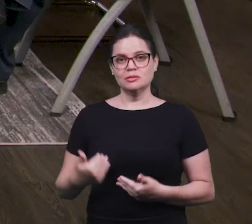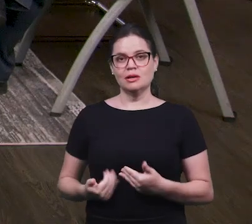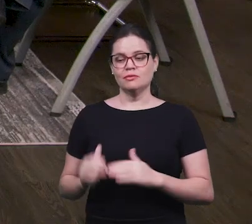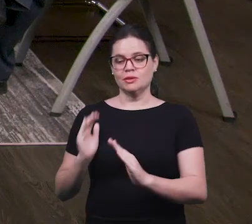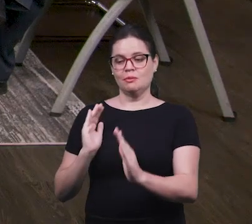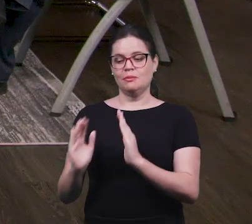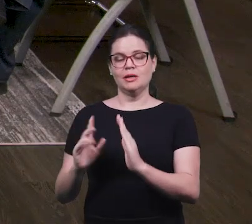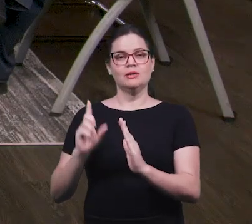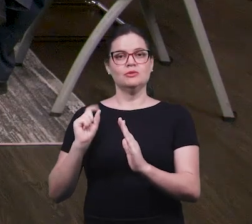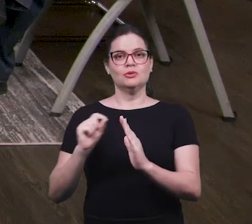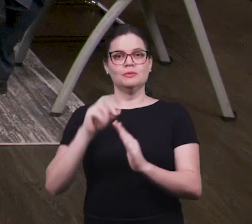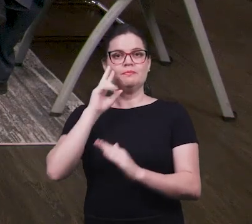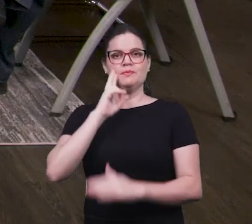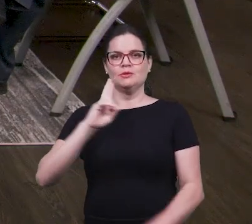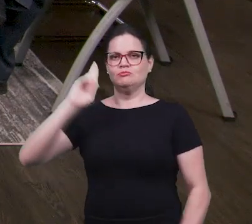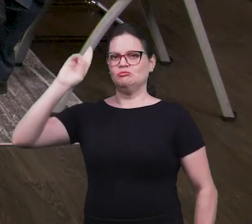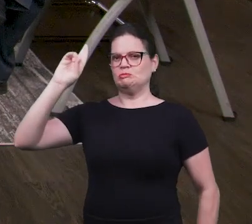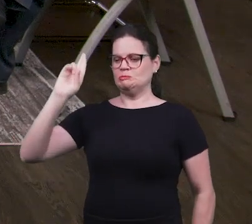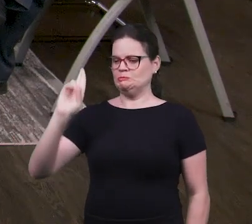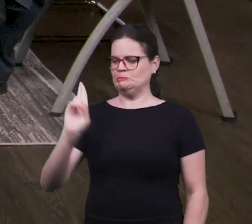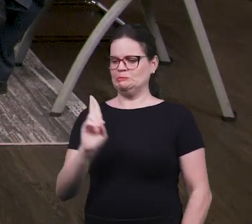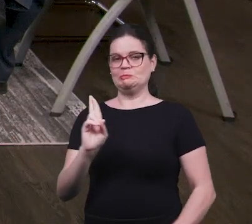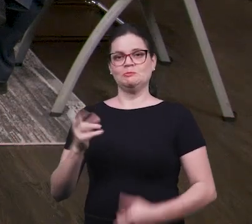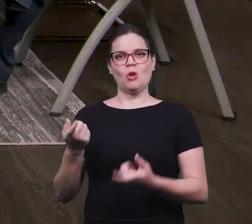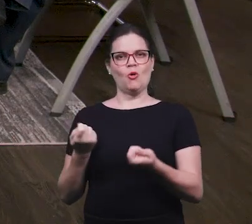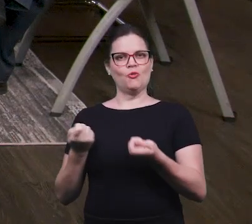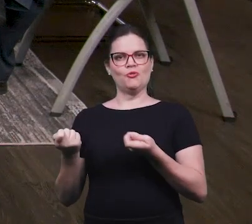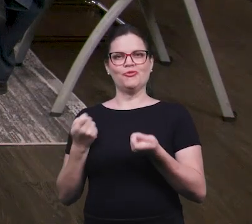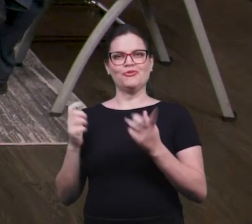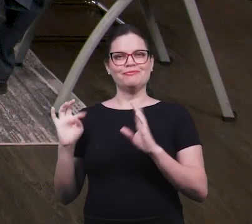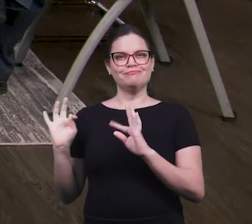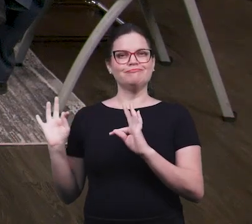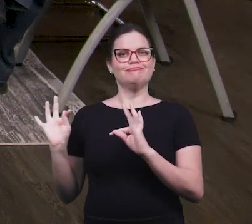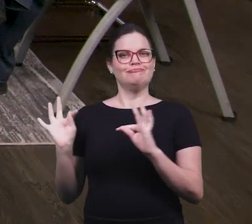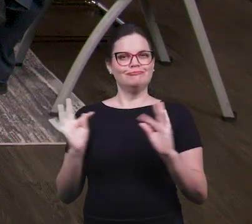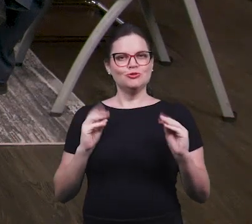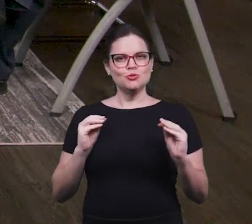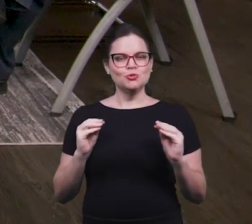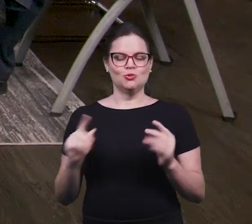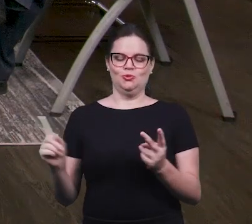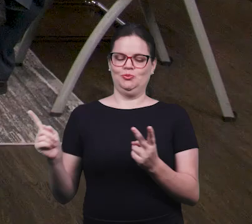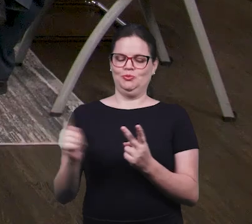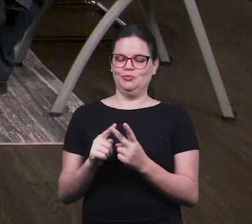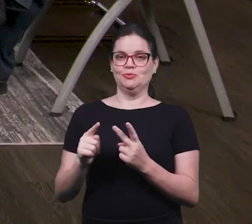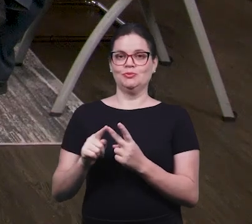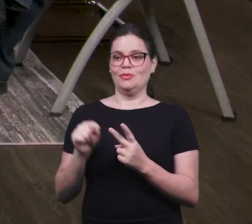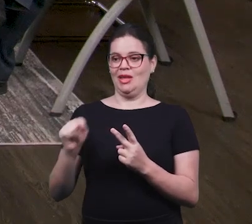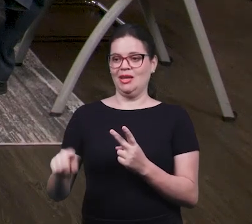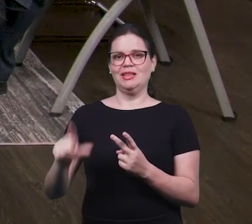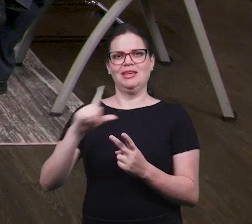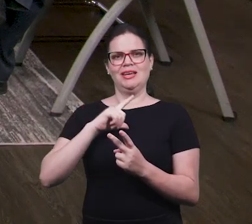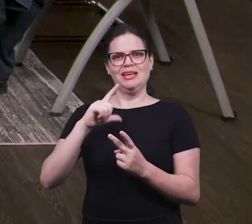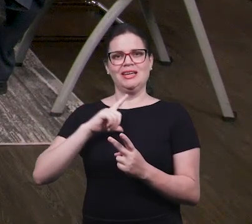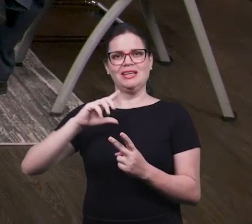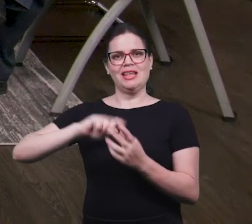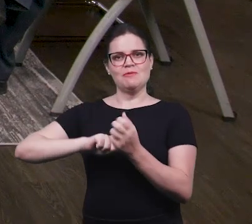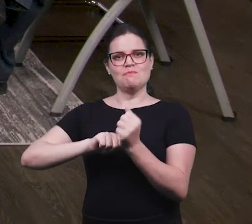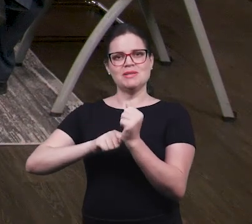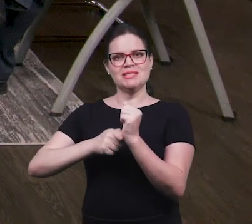o Senhor exerce o seu senhorio, aquele que tem a chave que